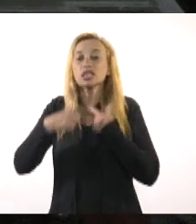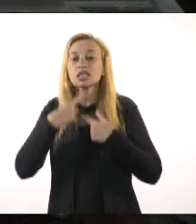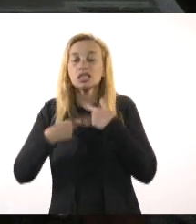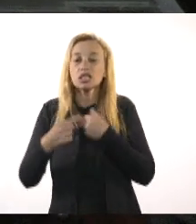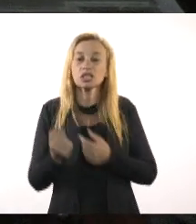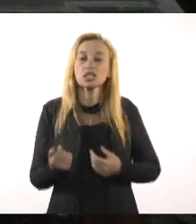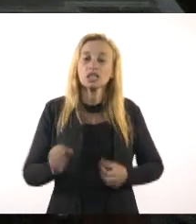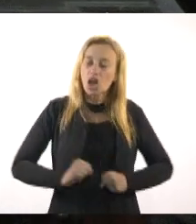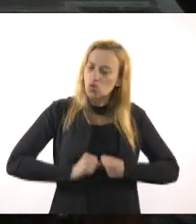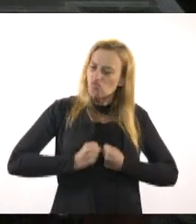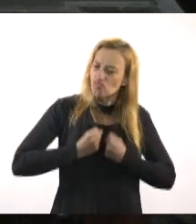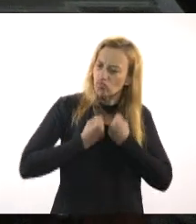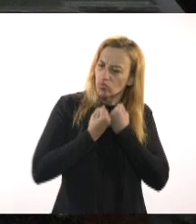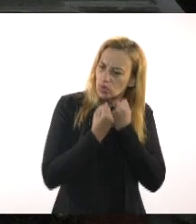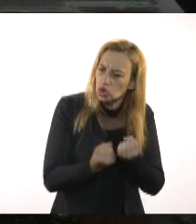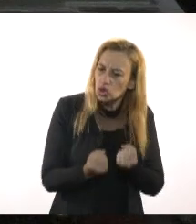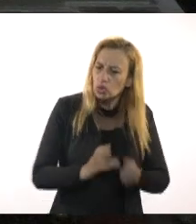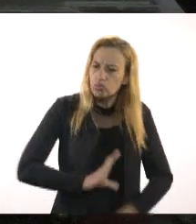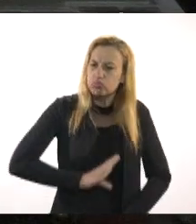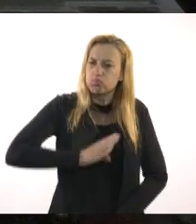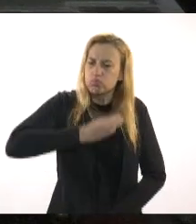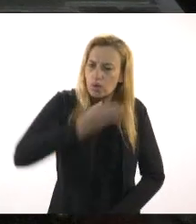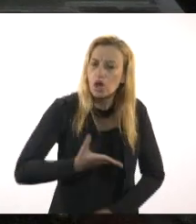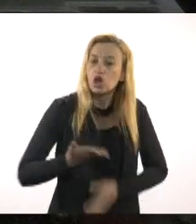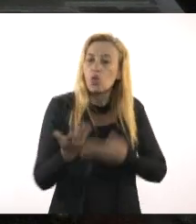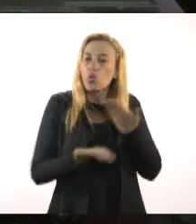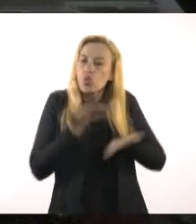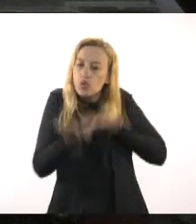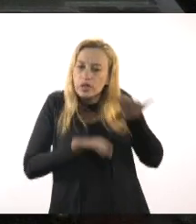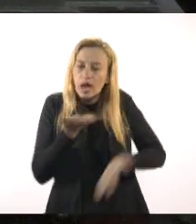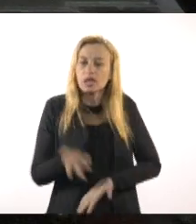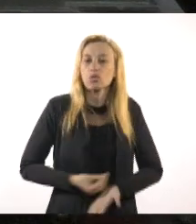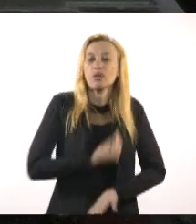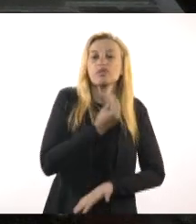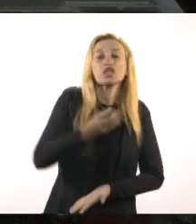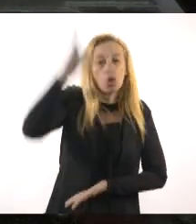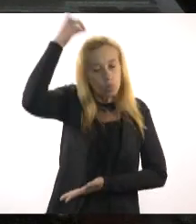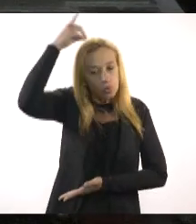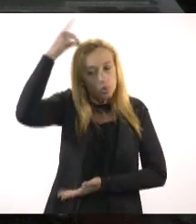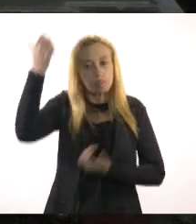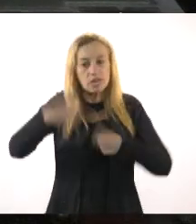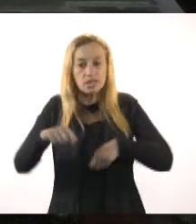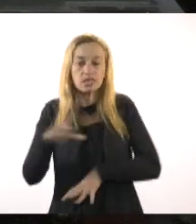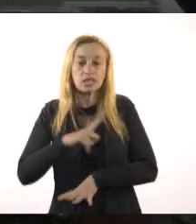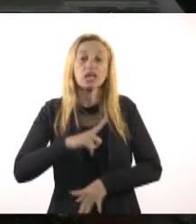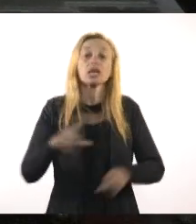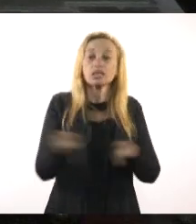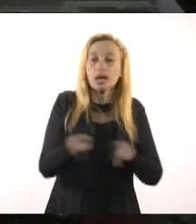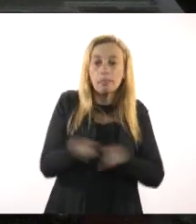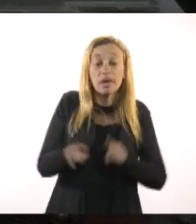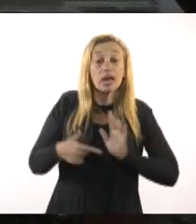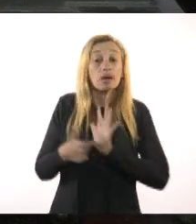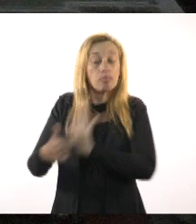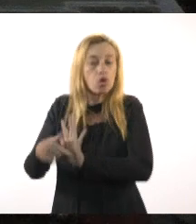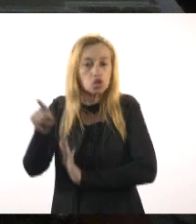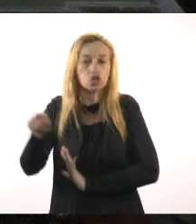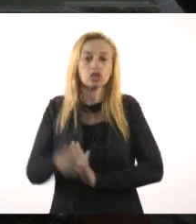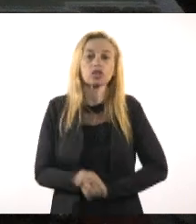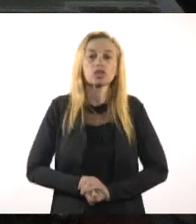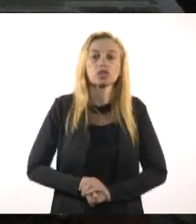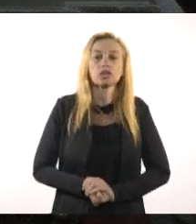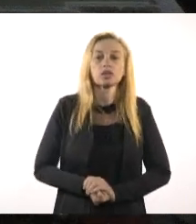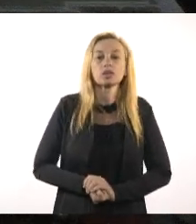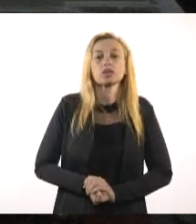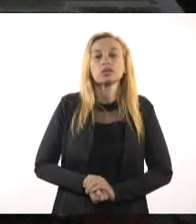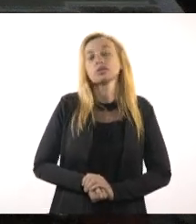ousadia e a coragem que o cuidado com a vida enquanto dom deve ter. E ela também rompeu paradigmas. Ela